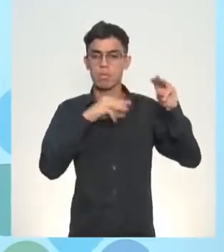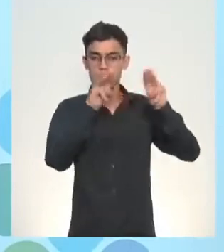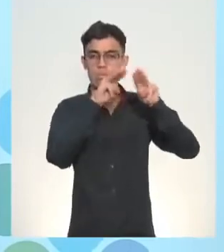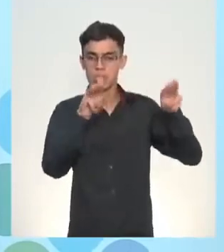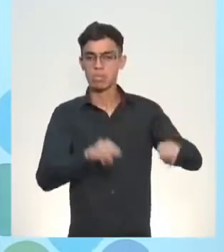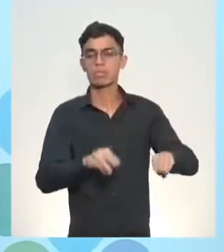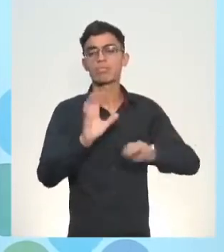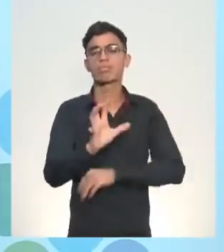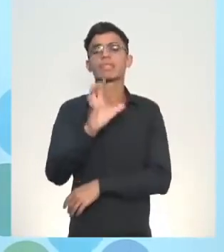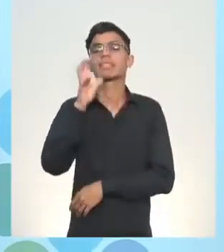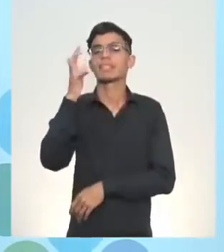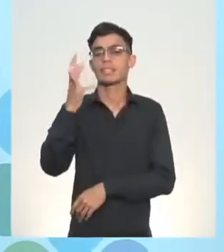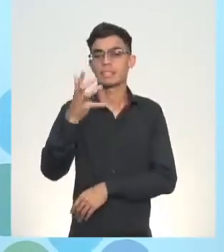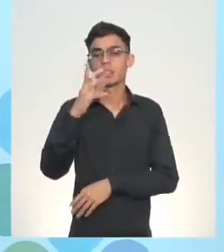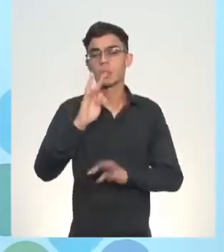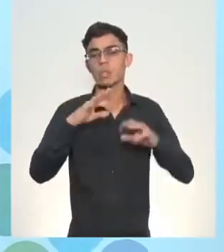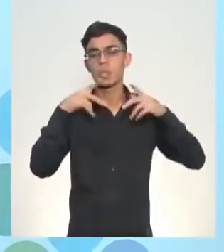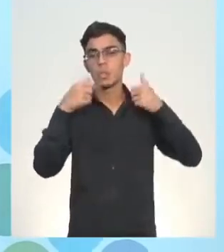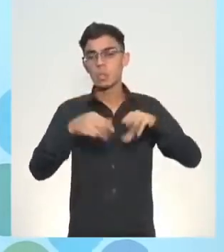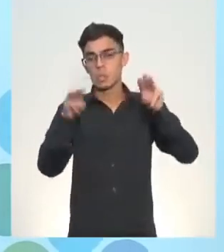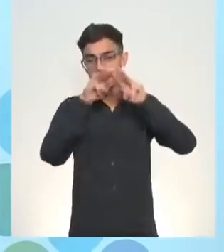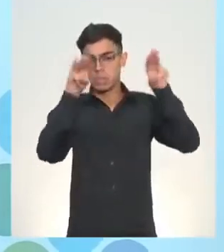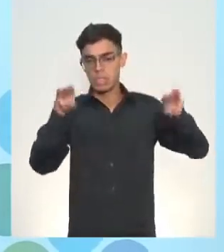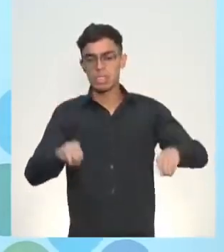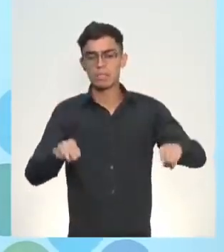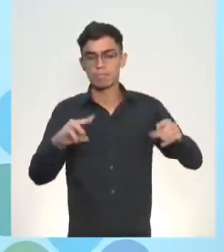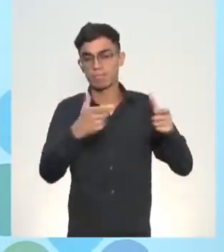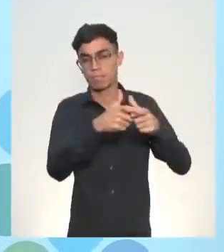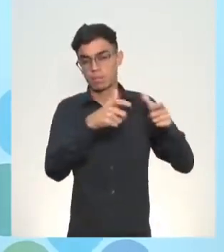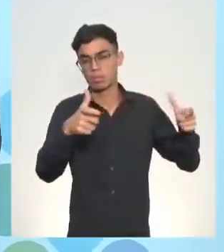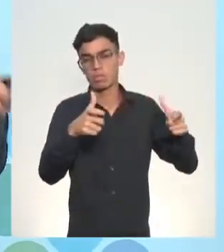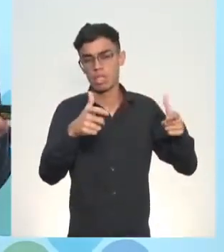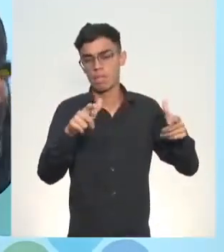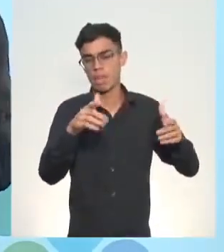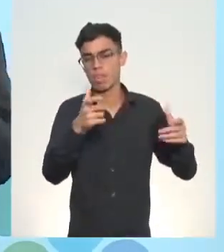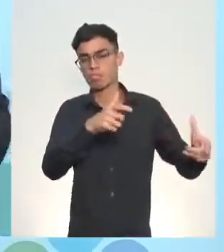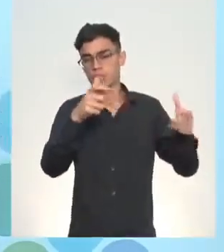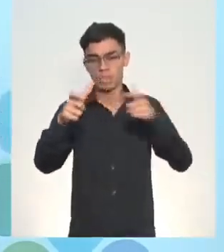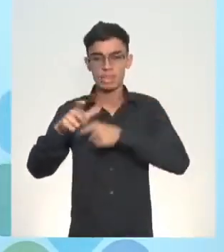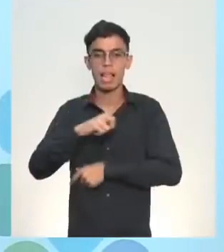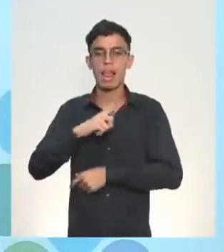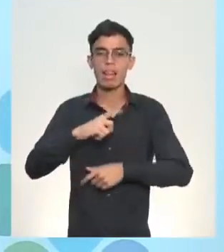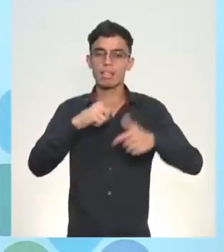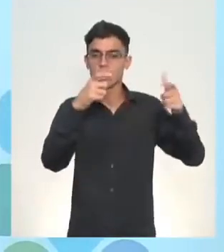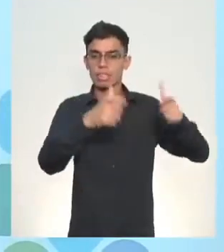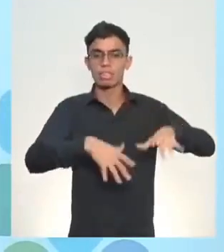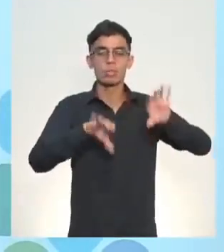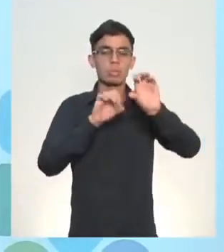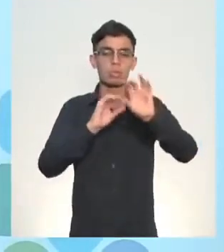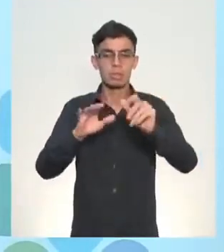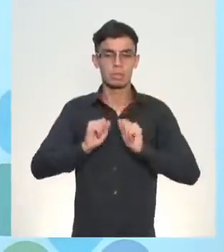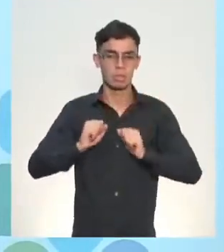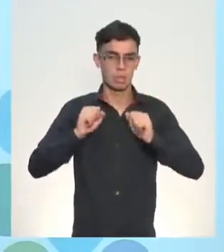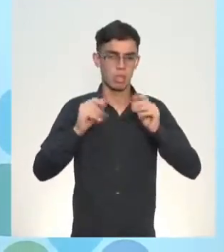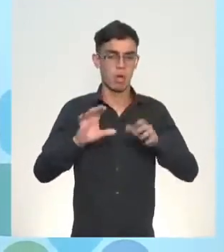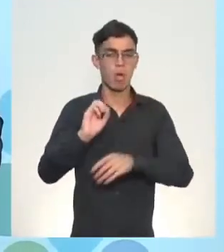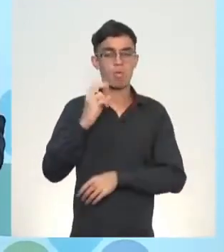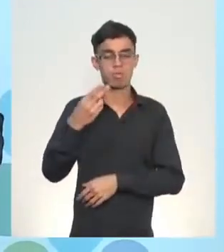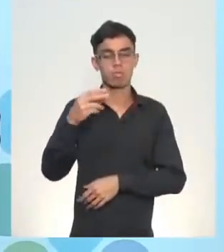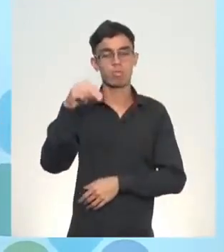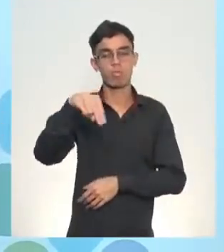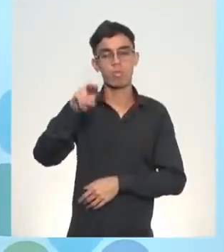que acontece? Todos os museus, geralmente a grande maioria deles, tem um núcleo de ação educativa ou um núcleo